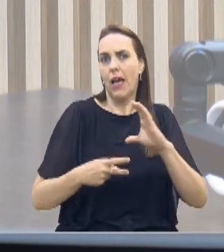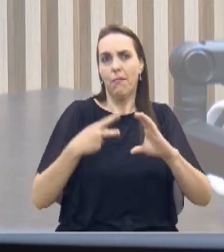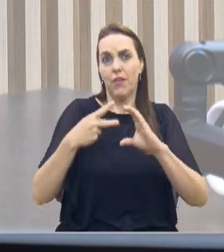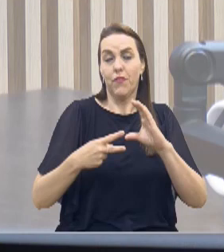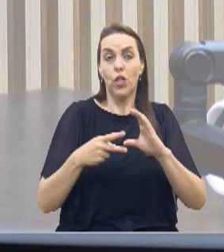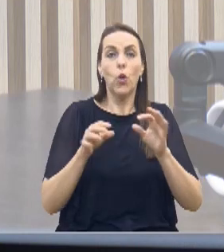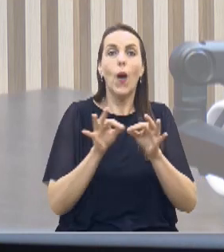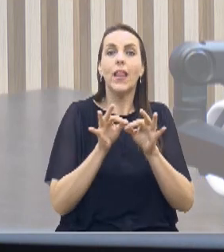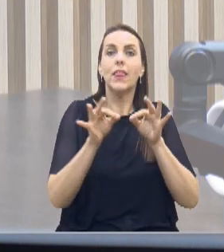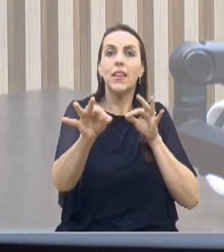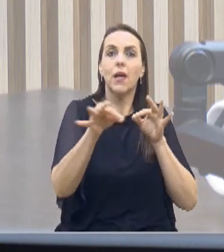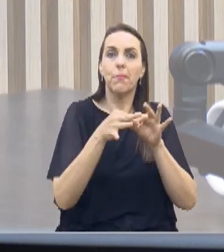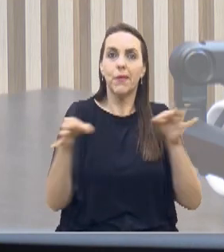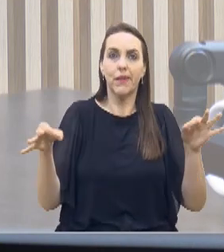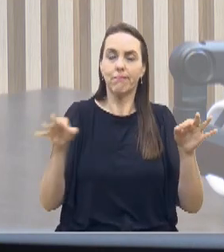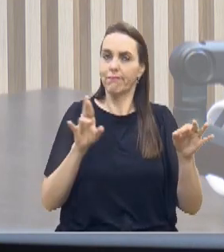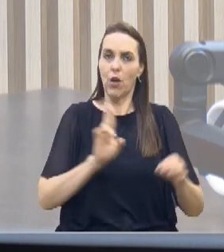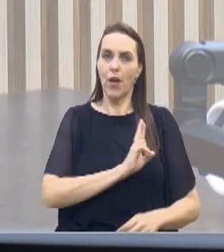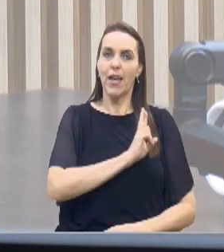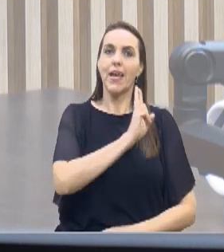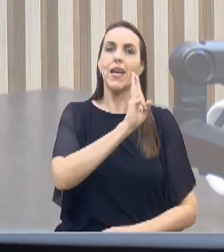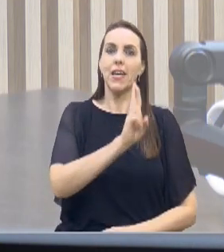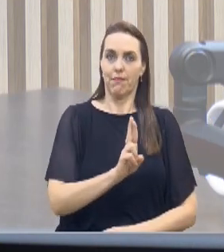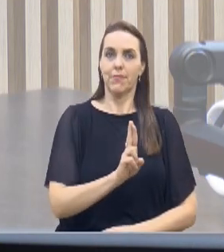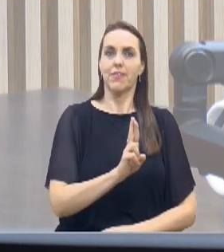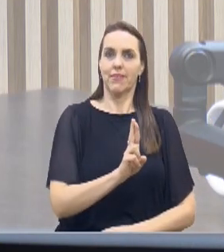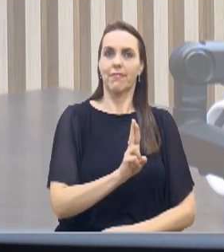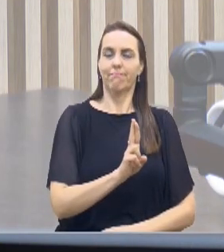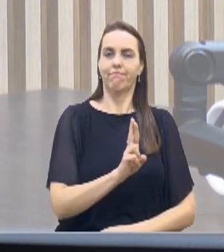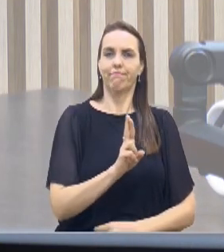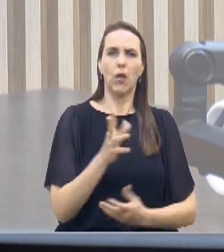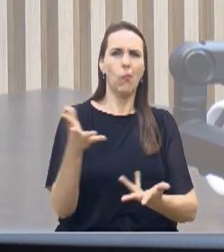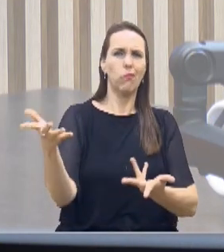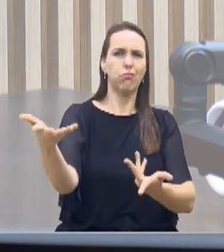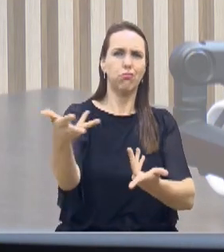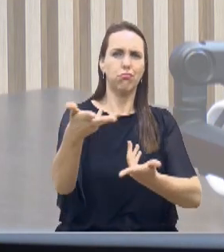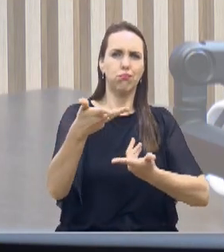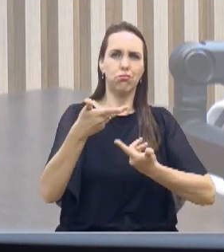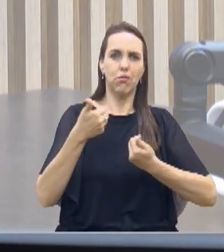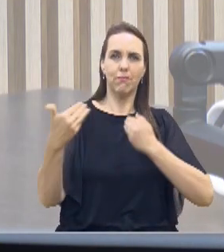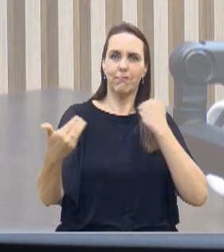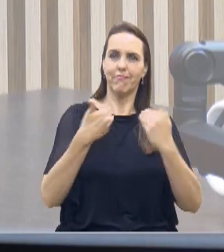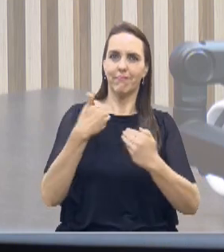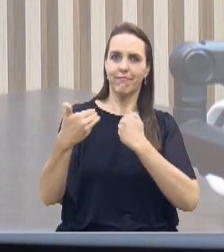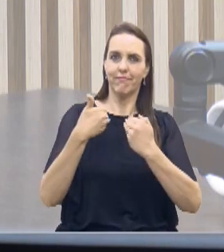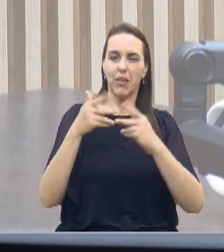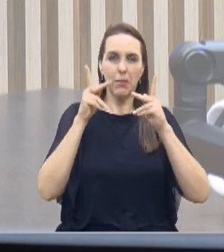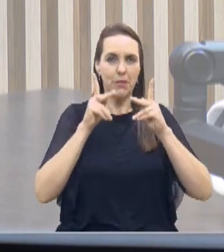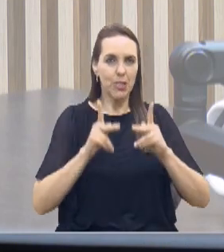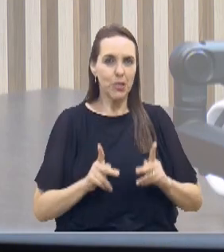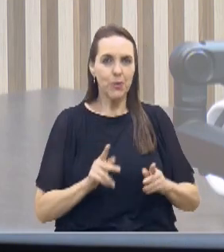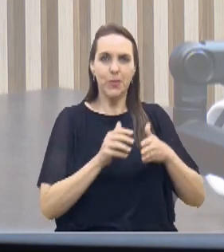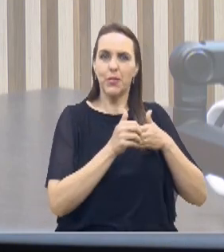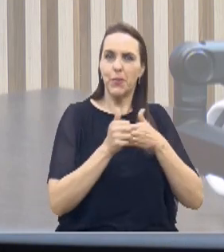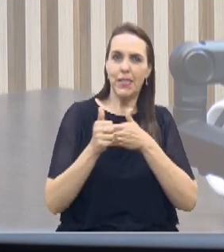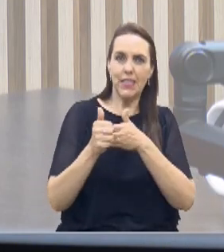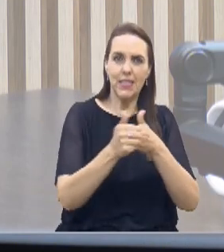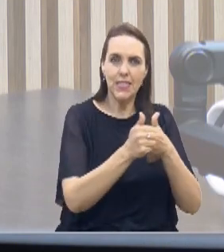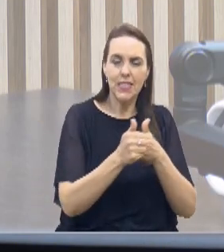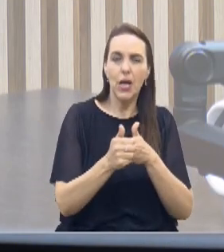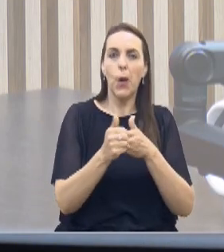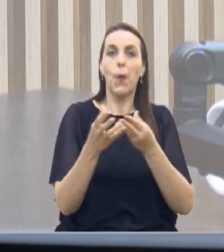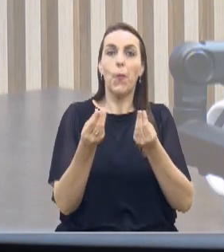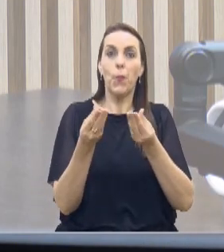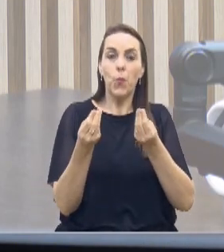tamanho, por representatividade. Nós recebemos muita gente, nós orientamos muitas pessoas, nós realizamos